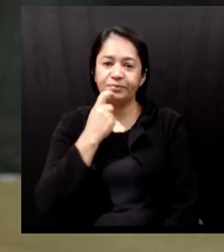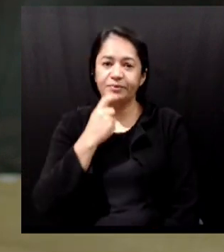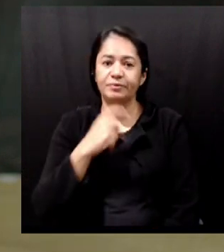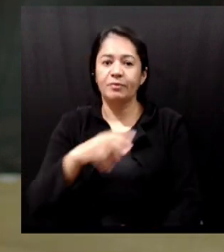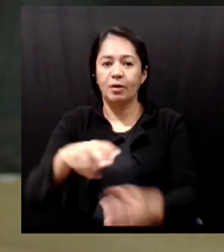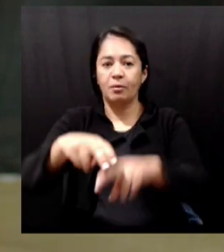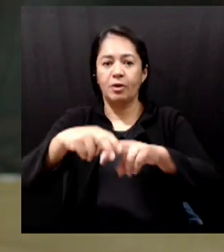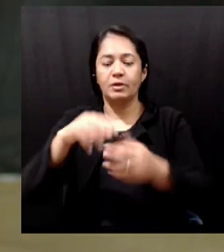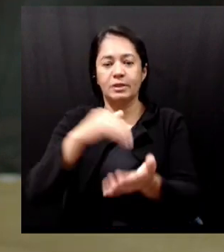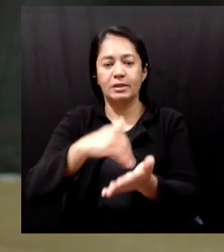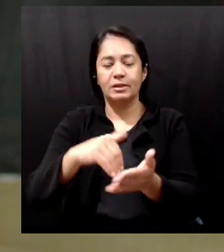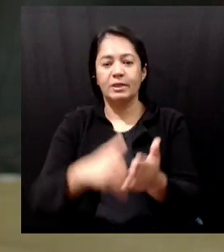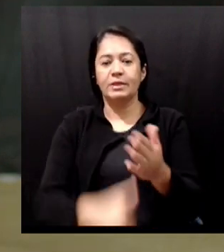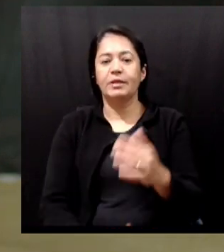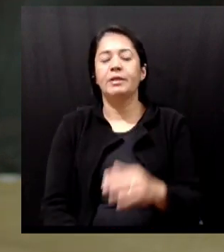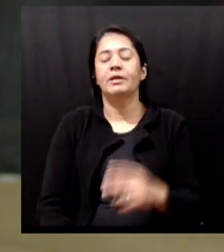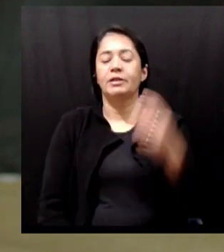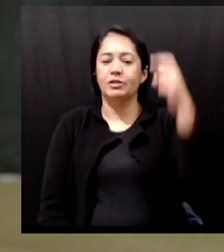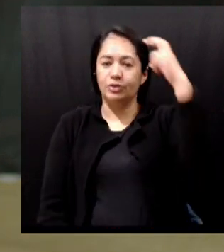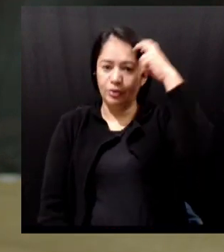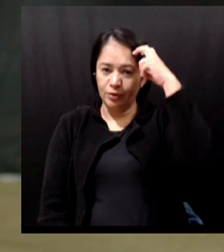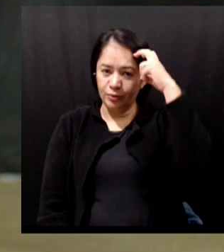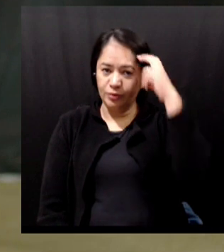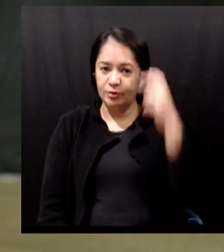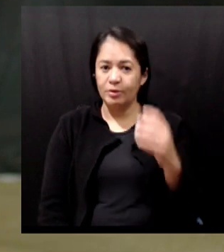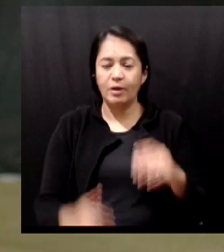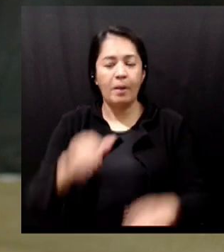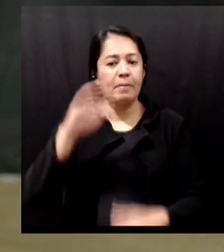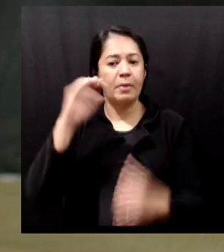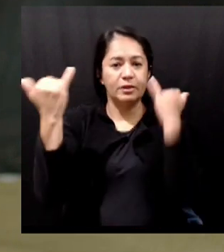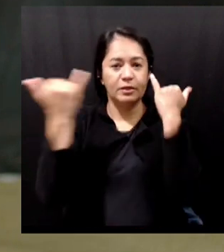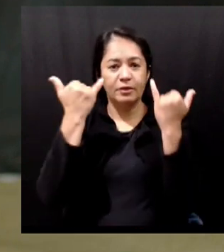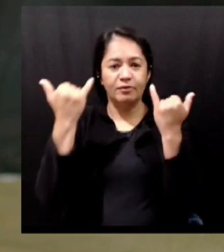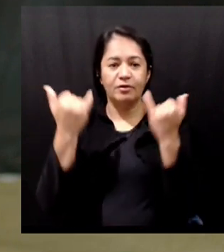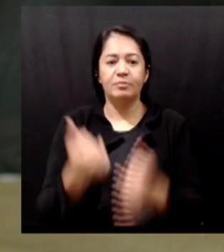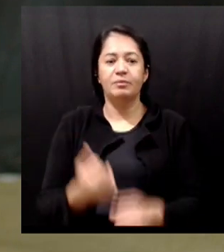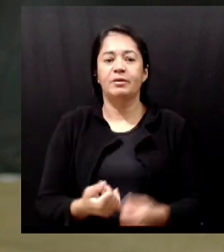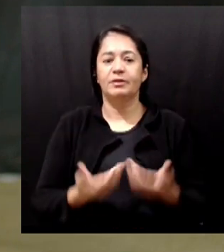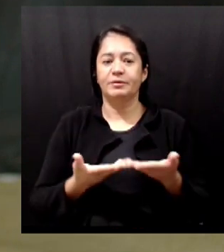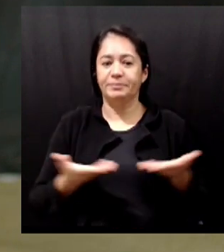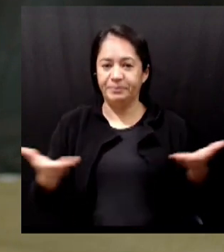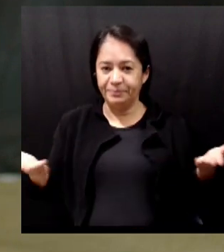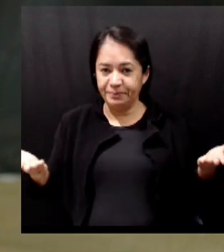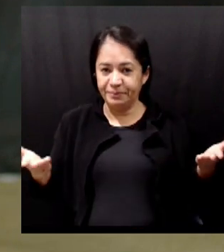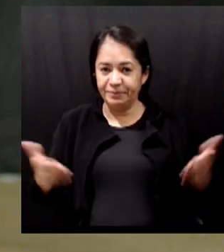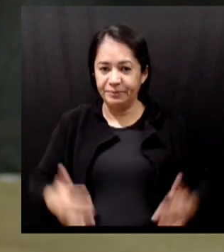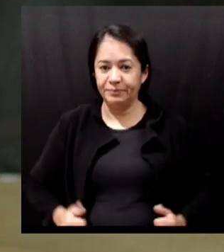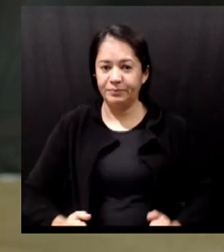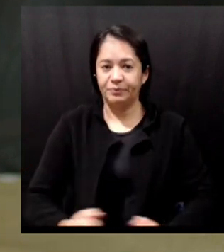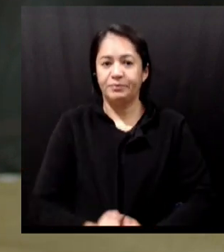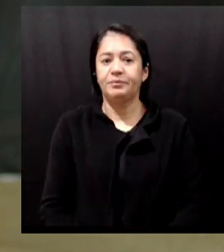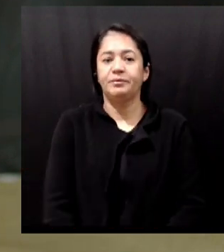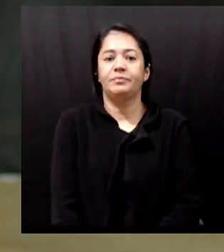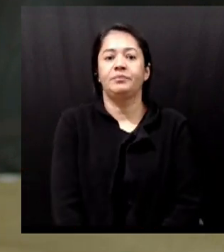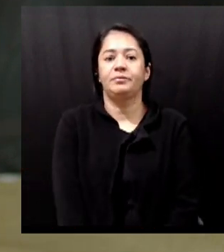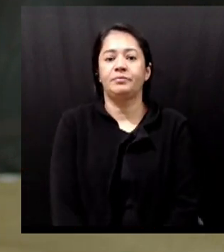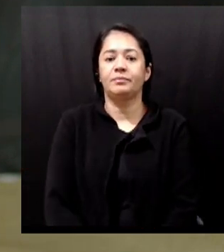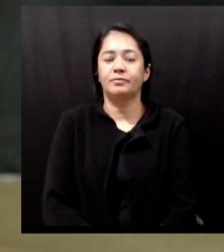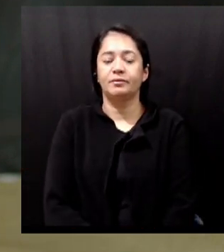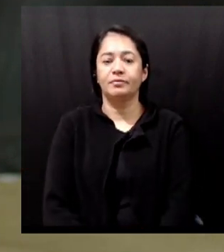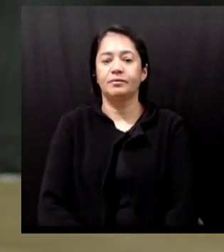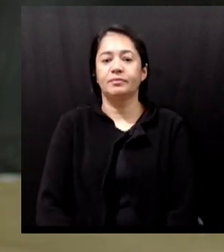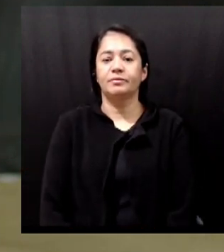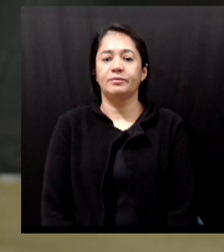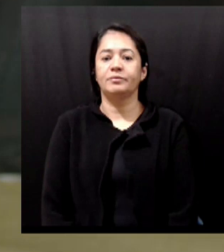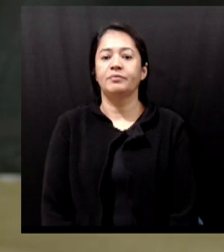o trânsito você pode obter nos canais Fale Conosco, INDEC, o telefone 118, site oficial da INDEC também, e